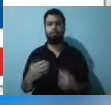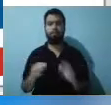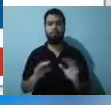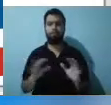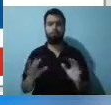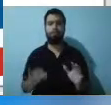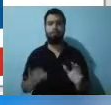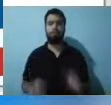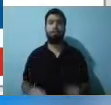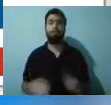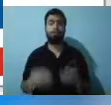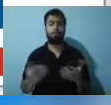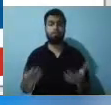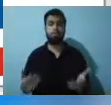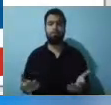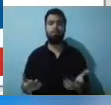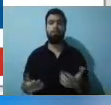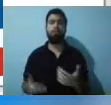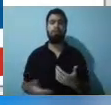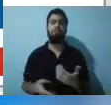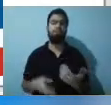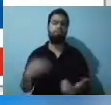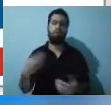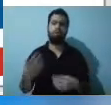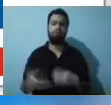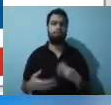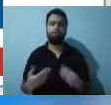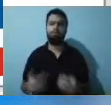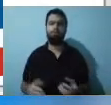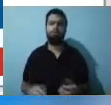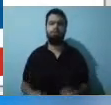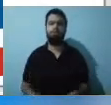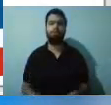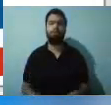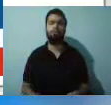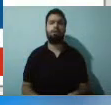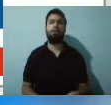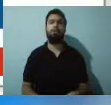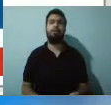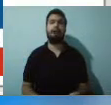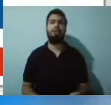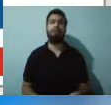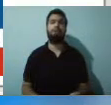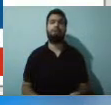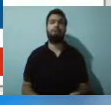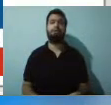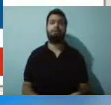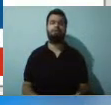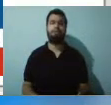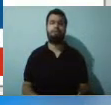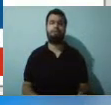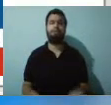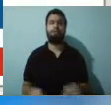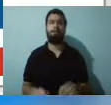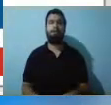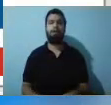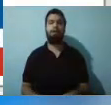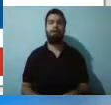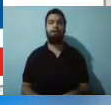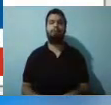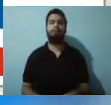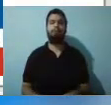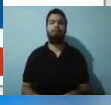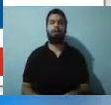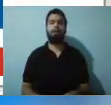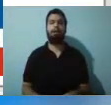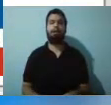bem dizendo assim, não estou falando que todos os países conhecem, porque tem países mais pobres que não conhecem muita tecnologia, né? Por exemplo, países da África, por exemplo, tem países bem pobres lá.